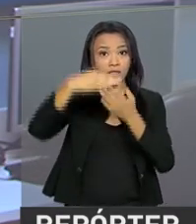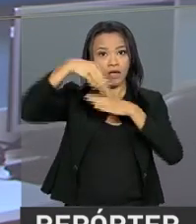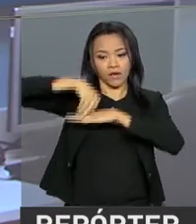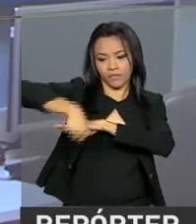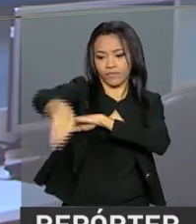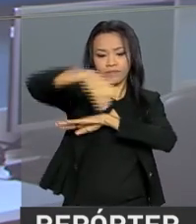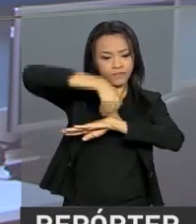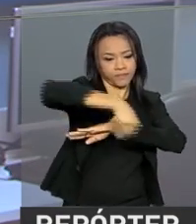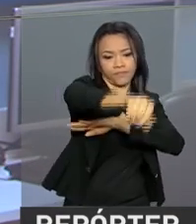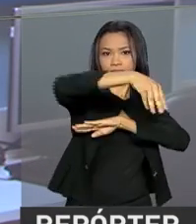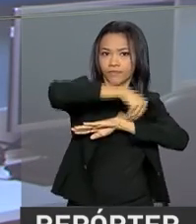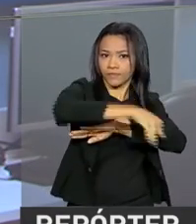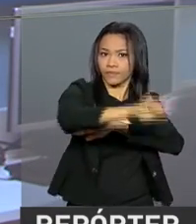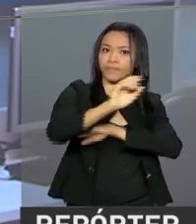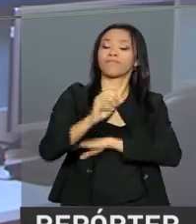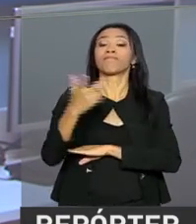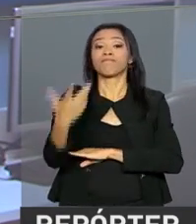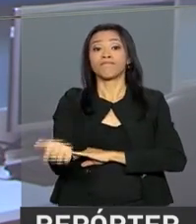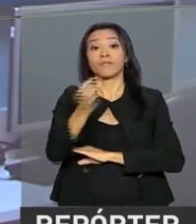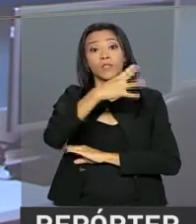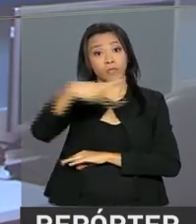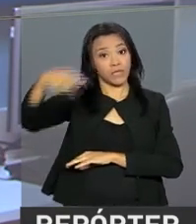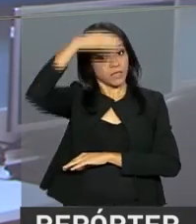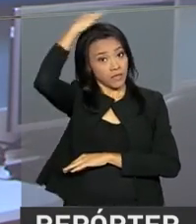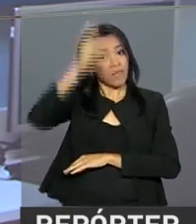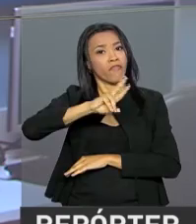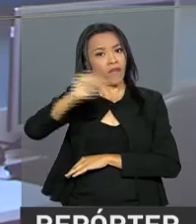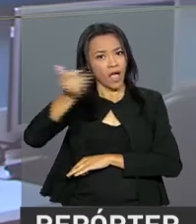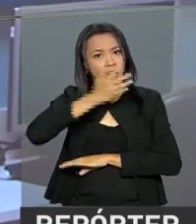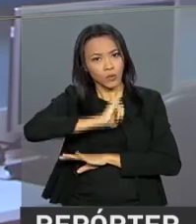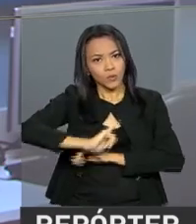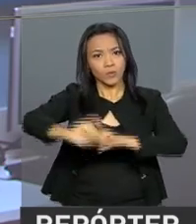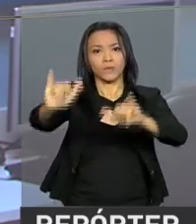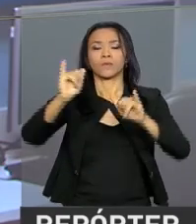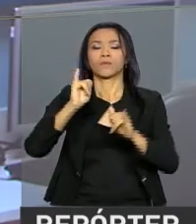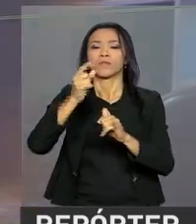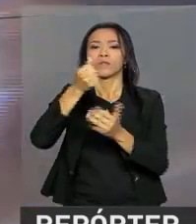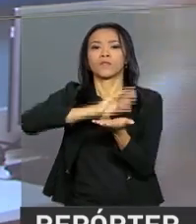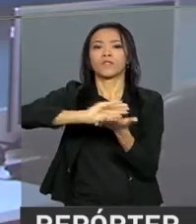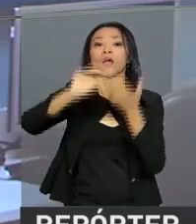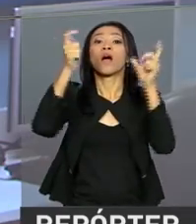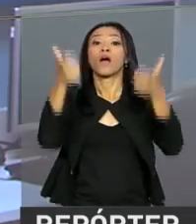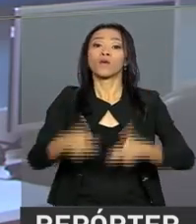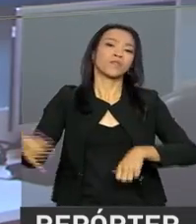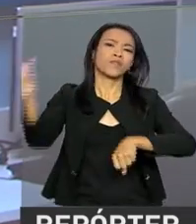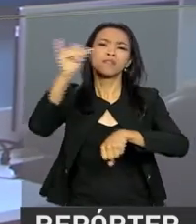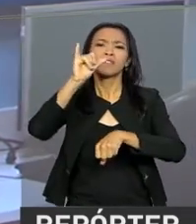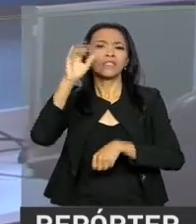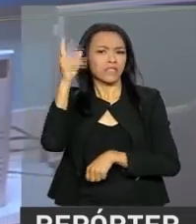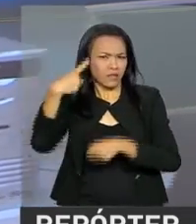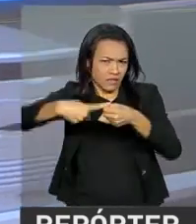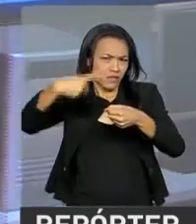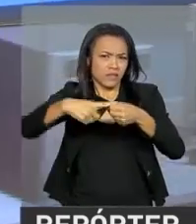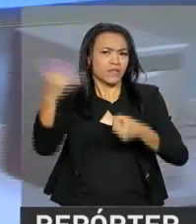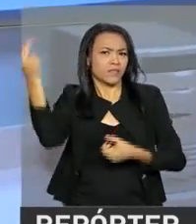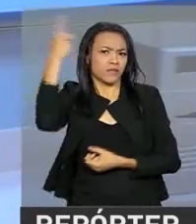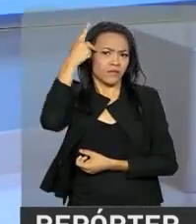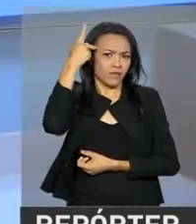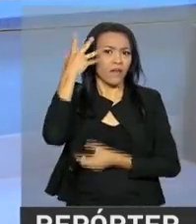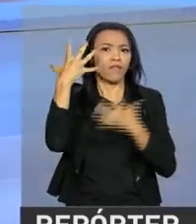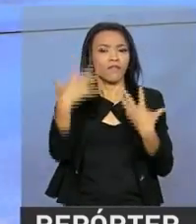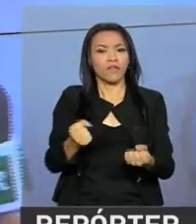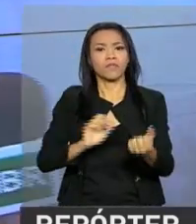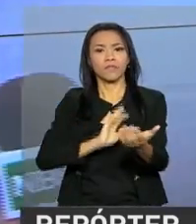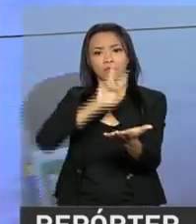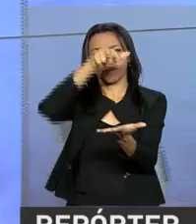próxima safra. E o presidente Temer vai anunciar esses recursos em um evento em Ribeirão Preto, São Paulo. E é para lá que vamos ao